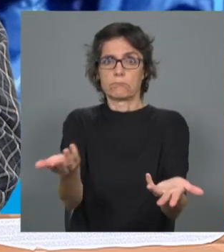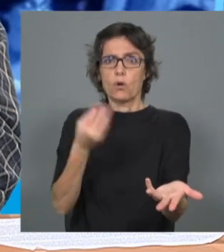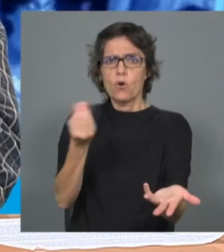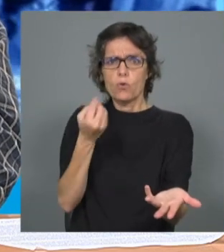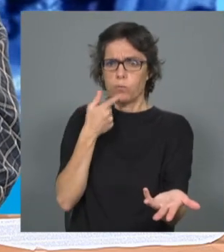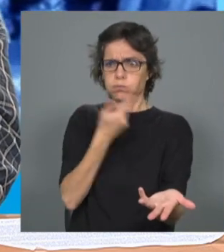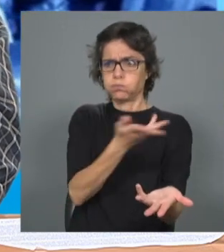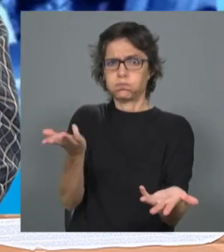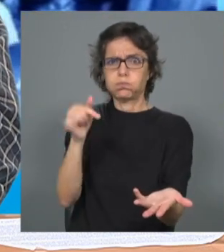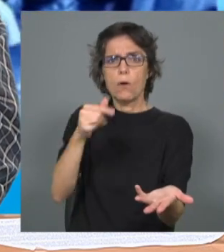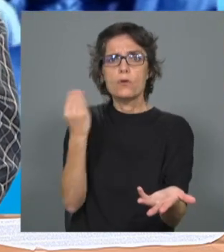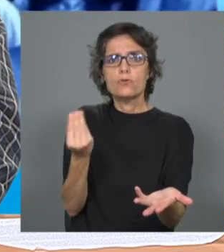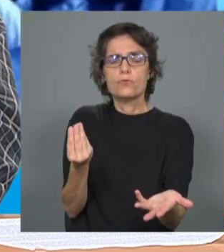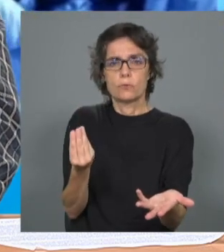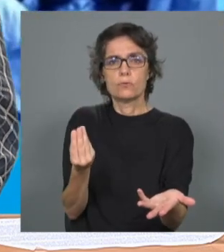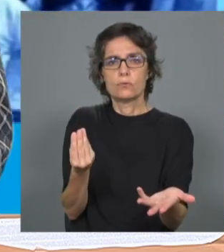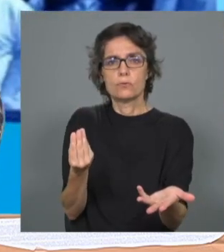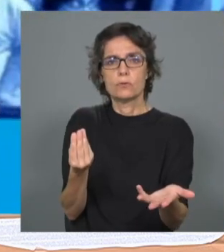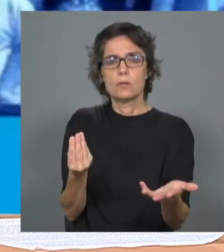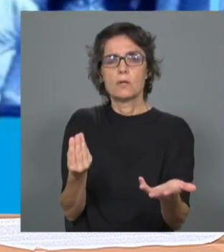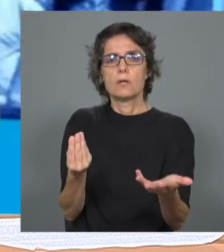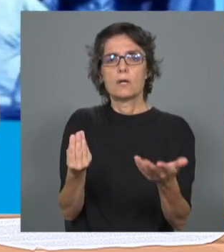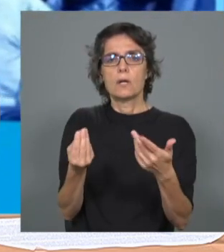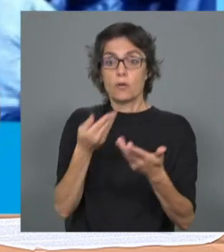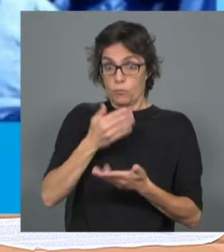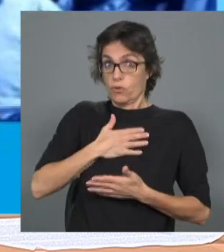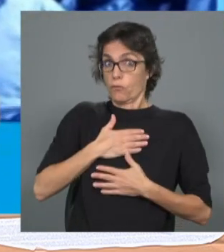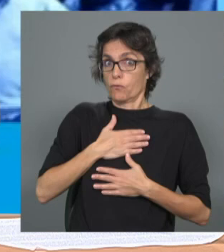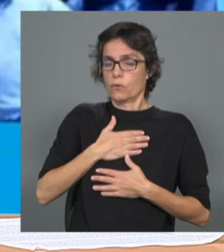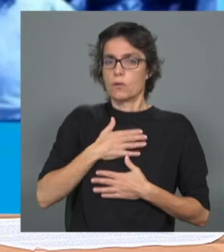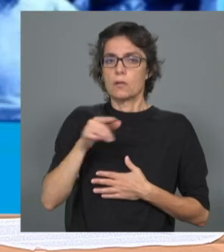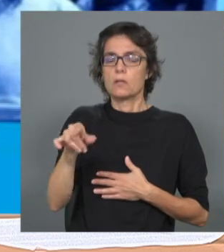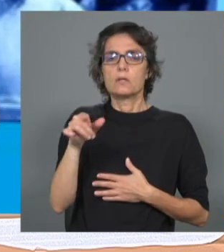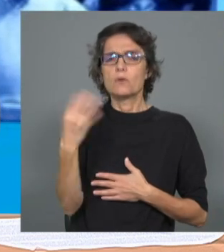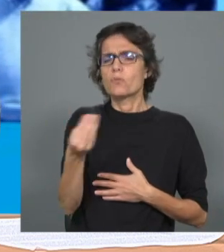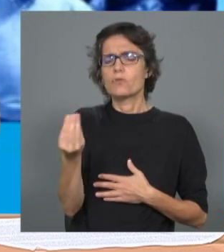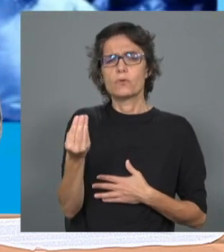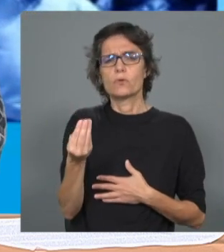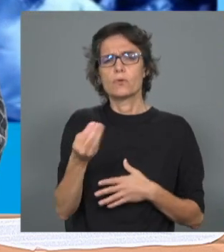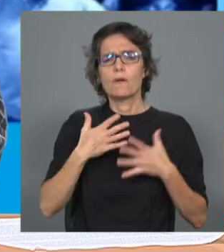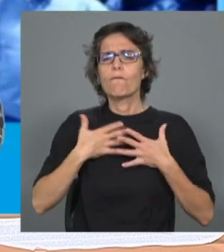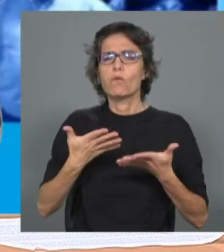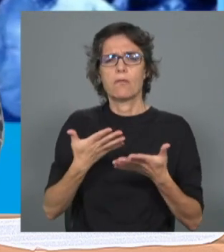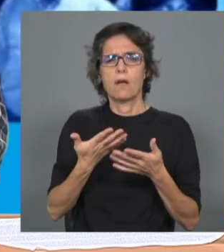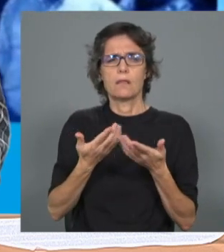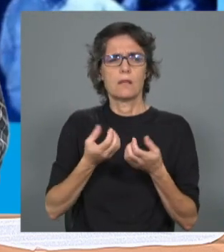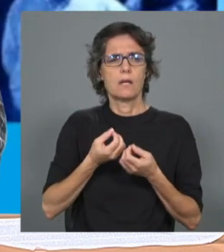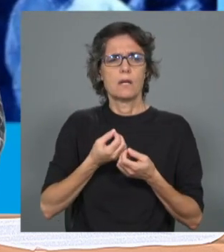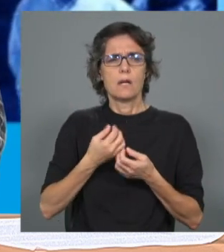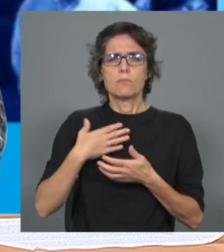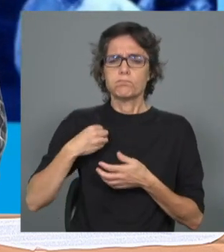e a juventude hoje, pelo menos na experiência que eu tenho, é uma juventude extremamente dedicada, generosa,